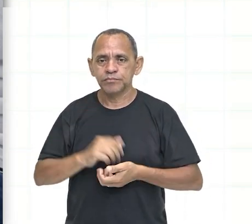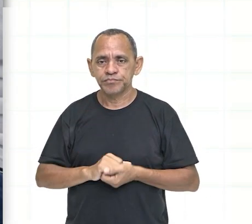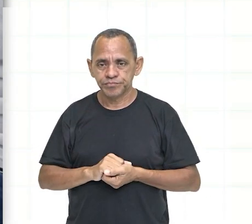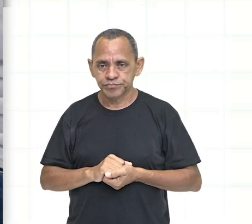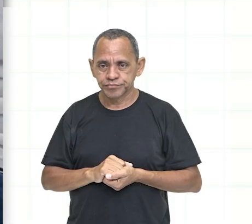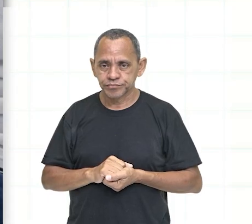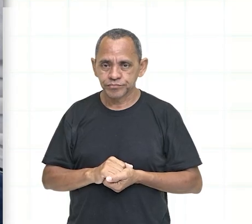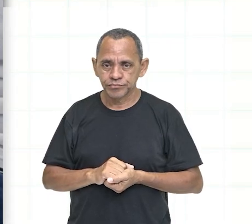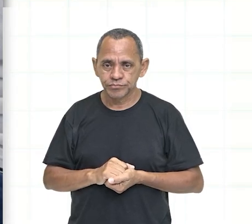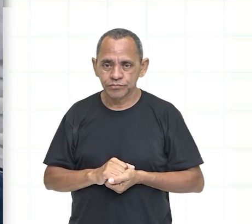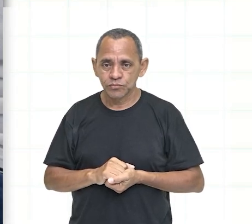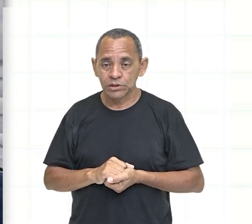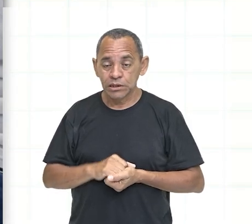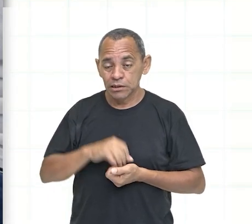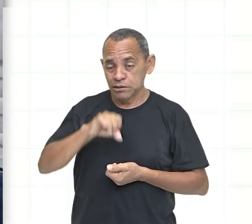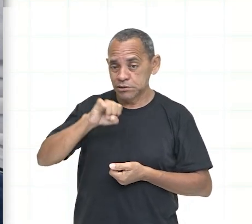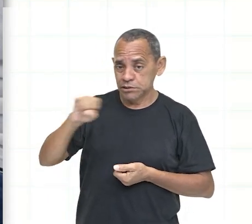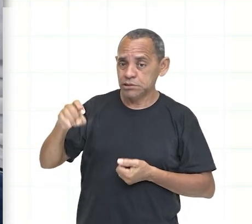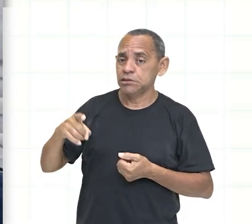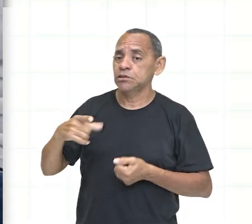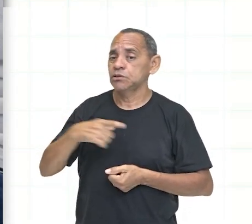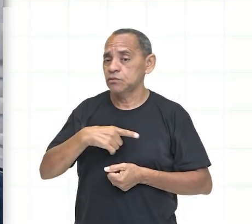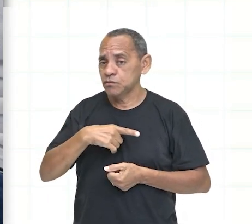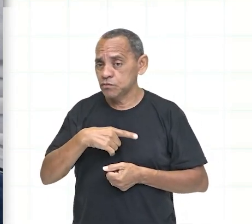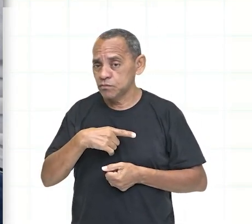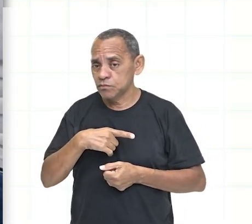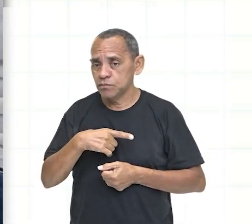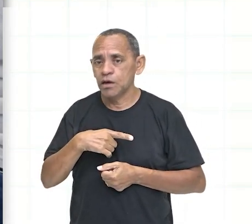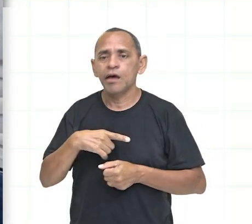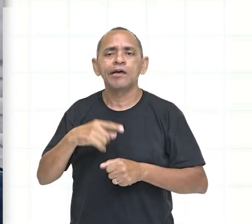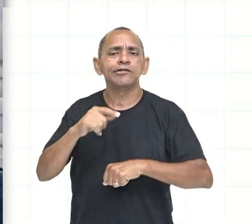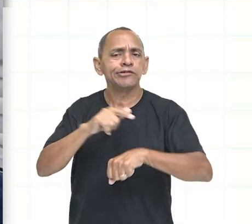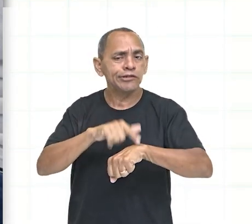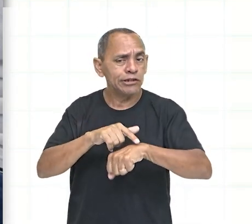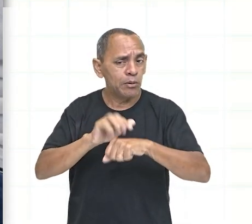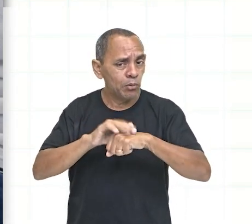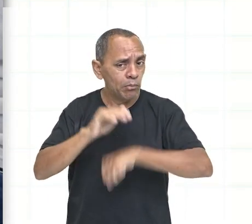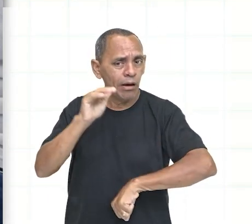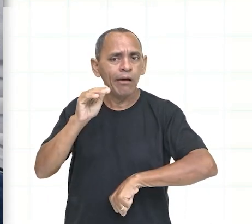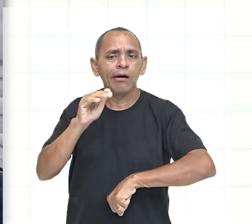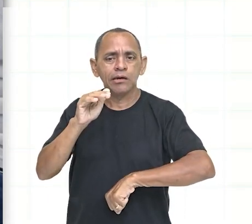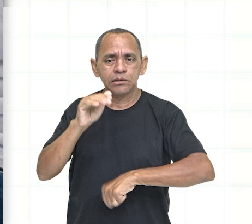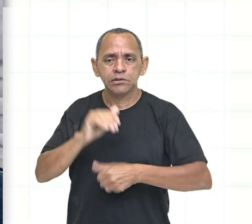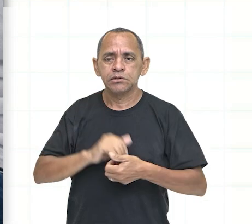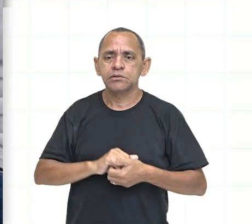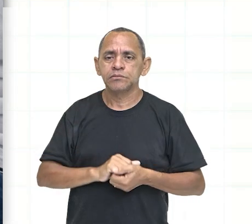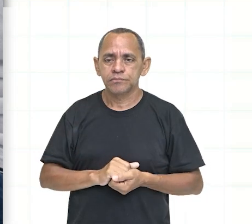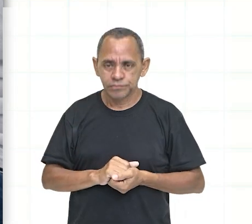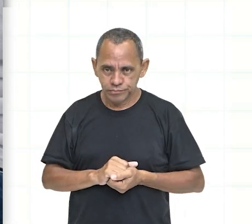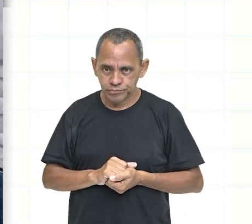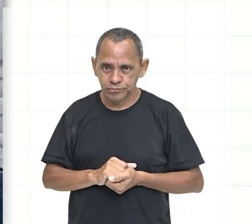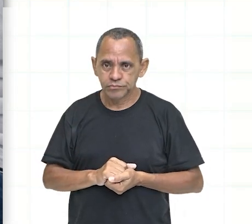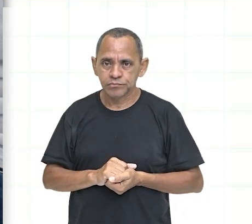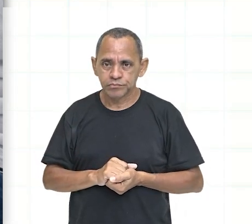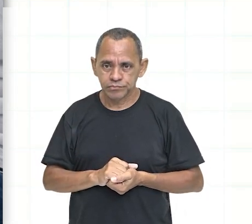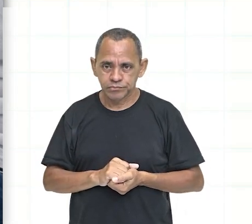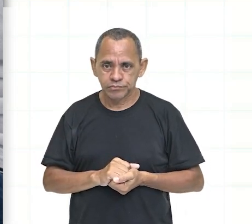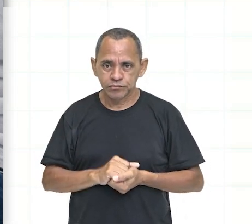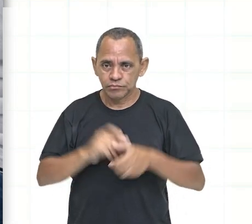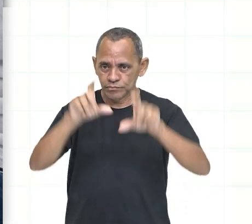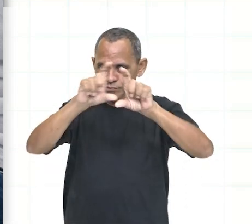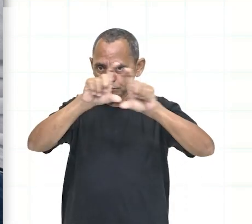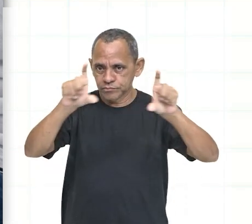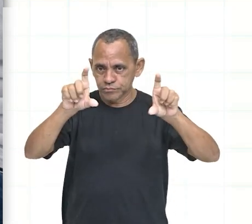more time, se ele tivesse mais tempo, he would learn to play the guitar. Se ele tivesse mais tempo, é a